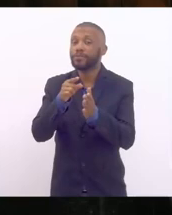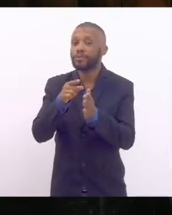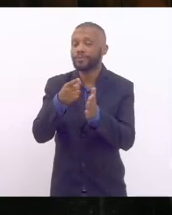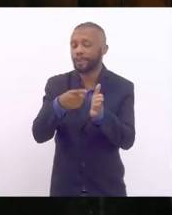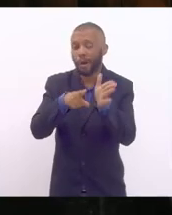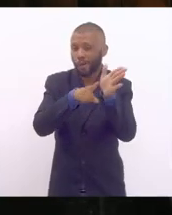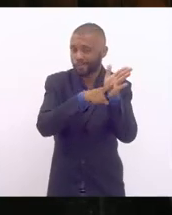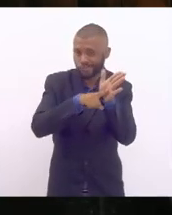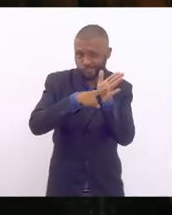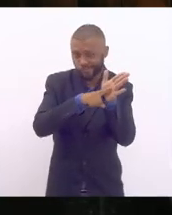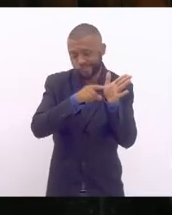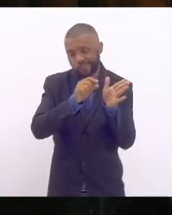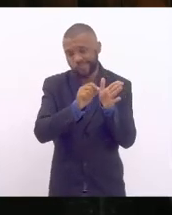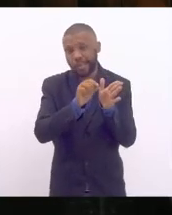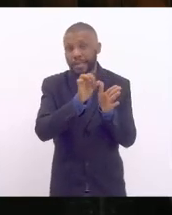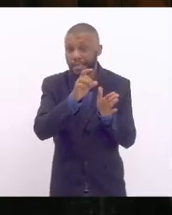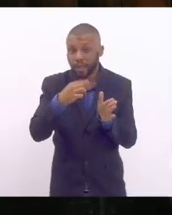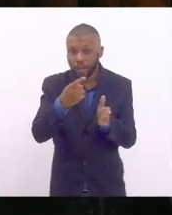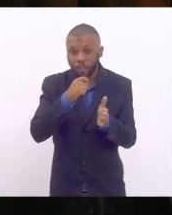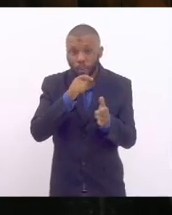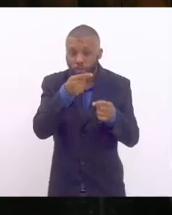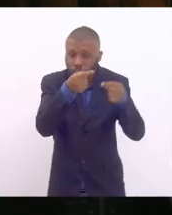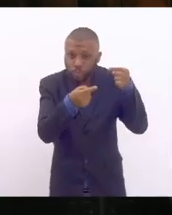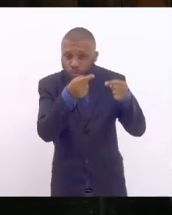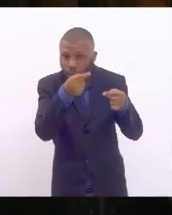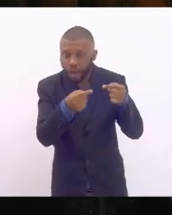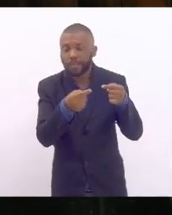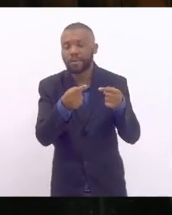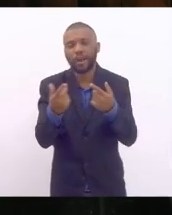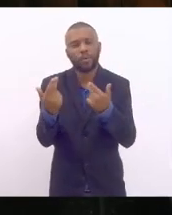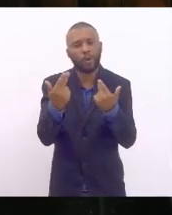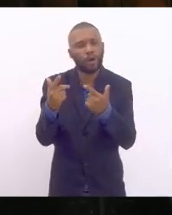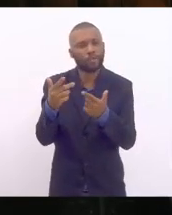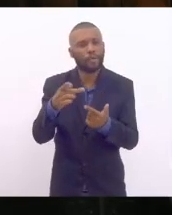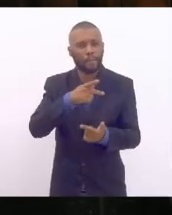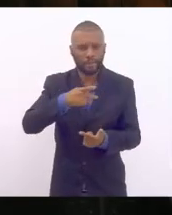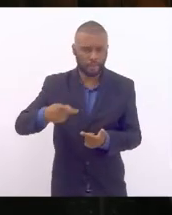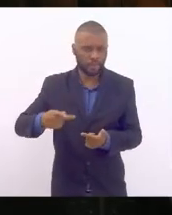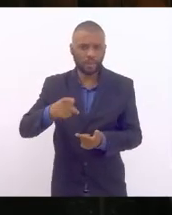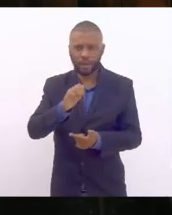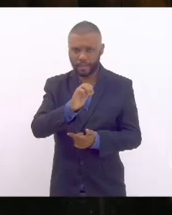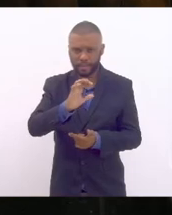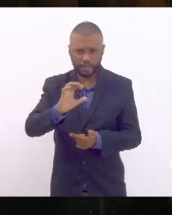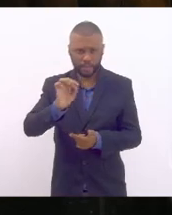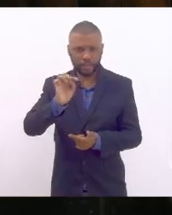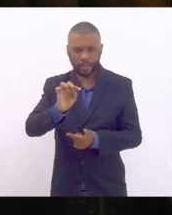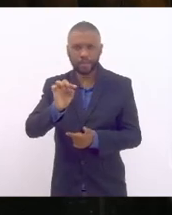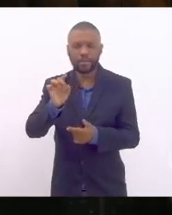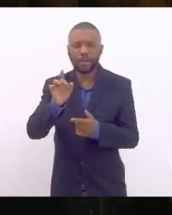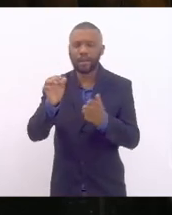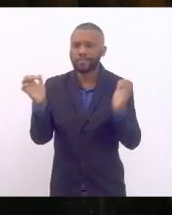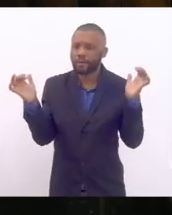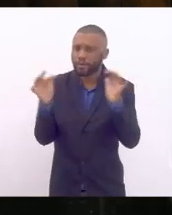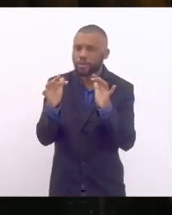federais é isso que eu preciso nem agradece o dinheiro vai fazendo jamais dois anos reunindo todos os leitores aqui para estarem discutindo a estratégia para o estado do Rio de